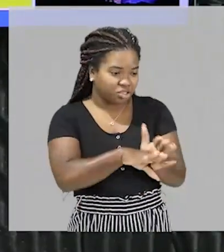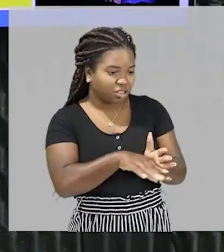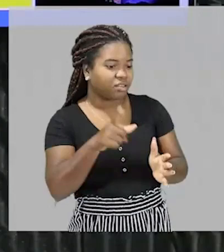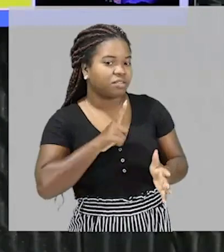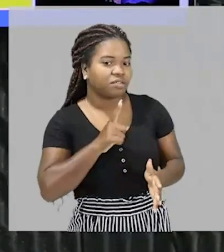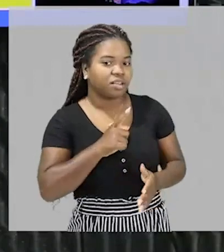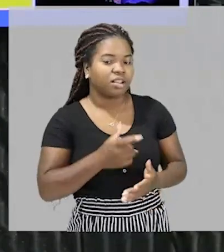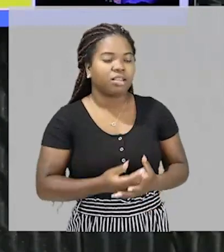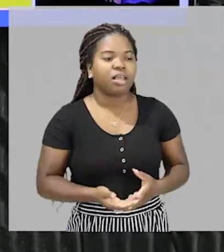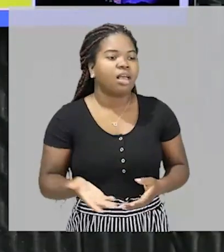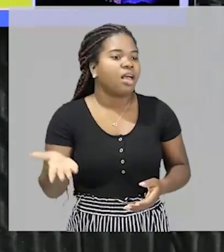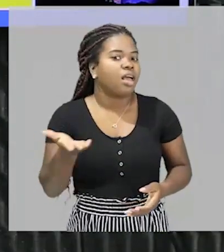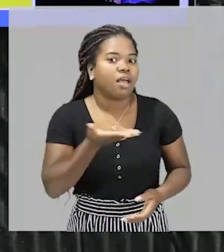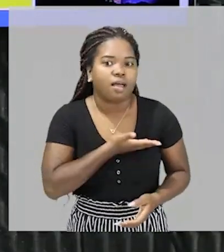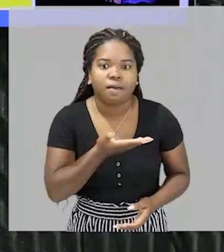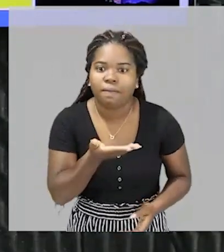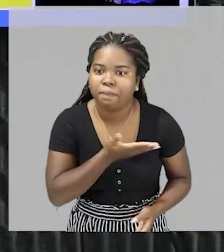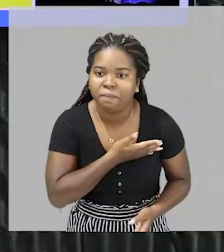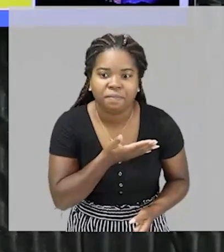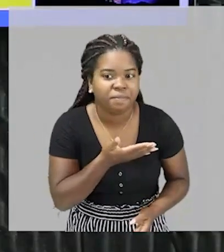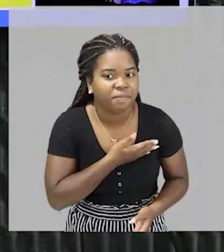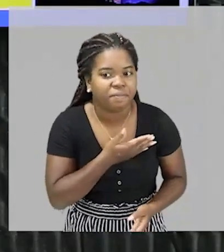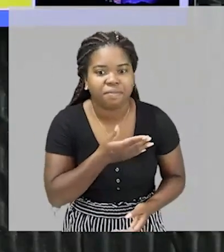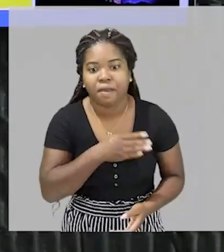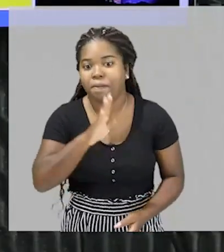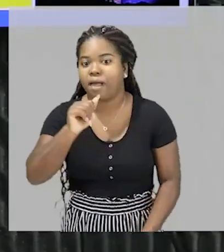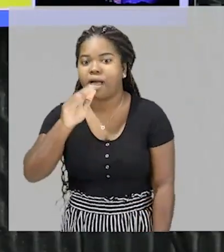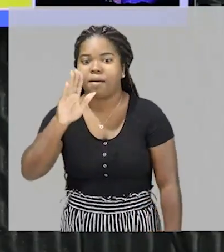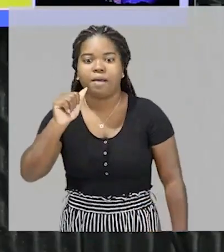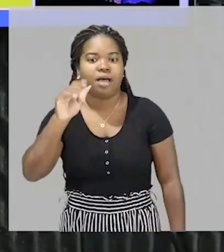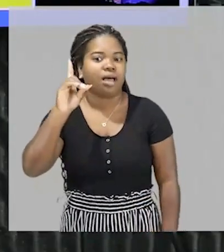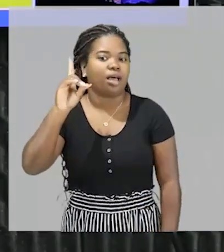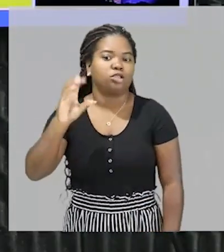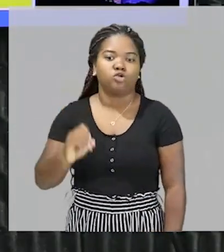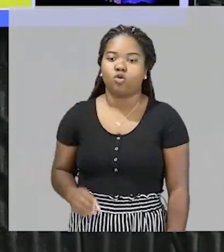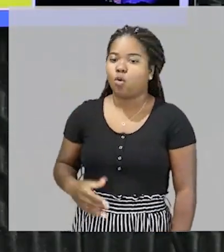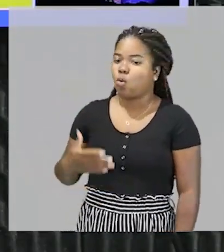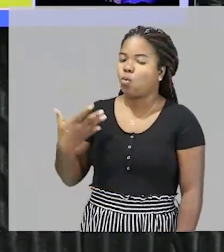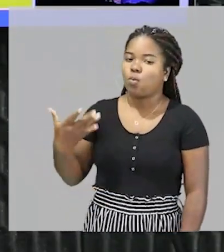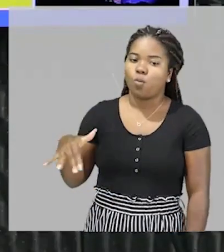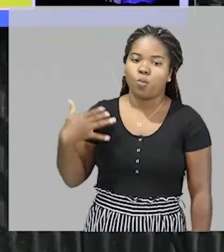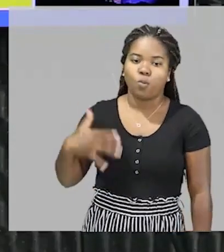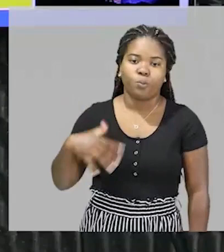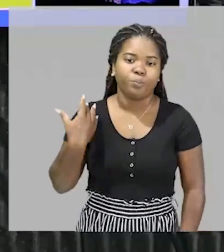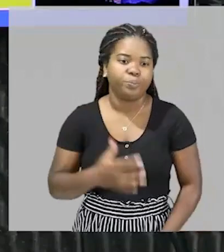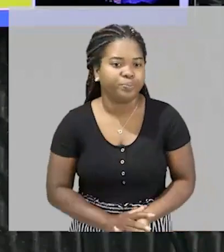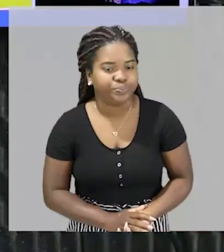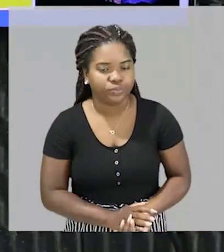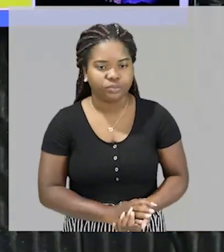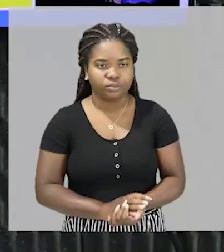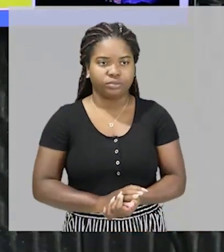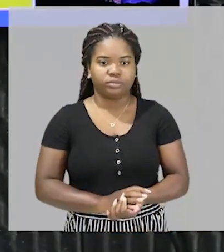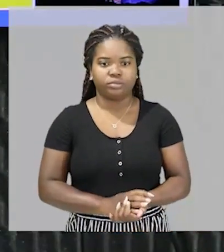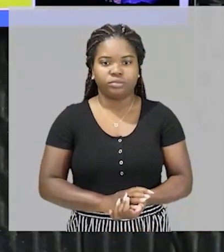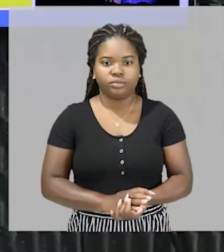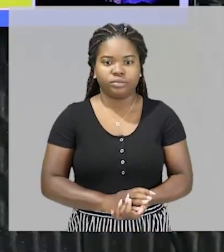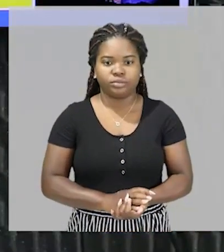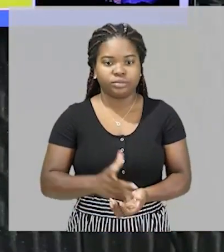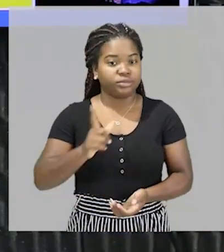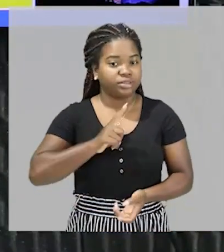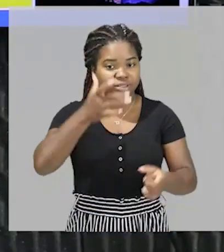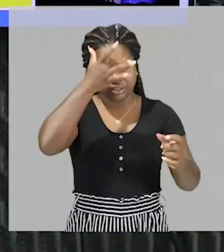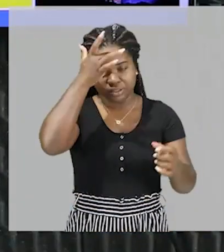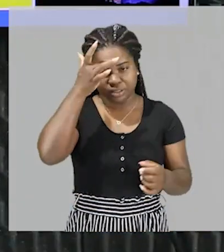babado. Pois é, ali ninguém fala daquele jeito, a não ser tua amiga. Ou então os garotos da escola, que eles se entortam todos, né? E